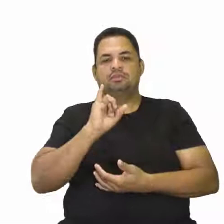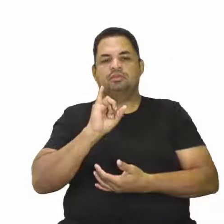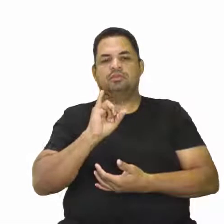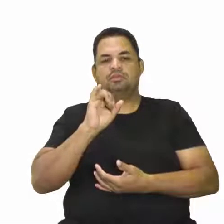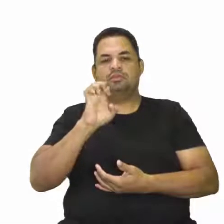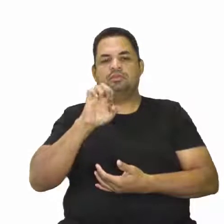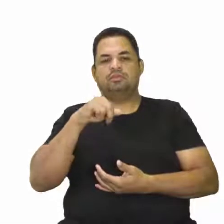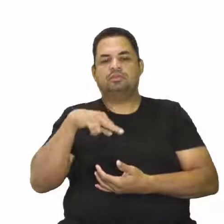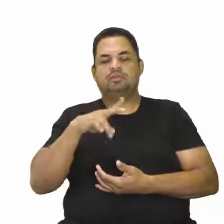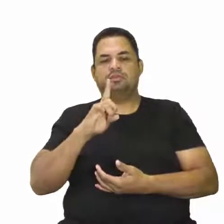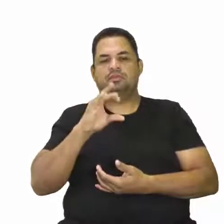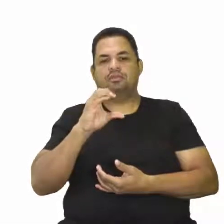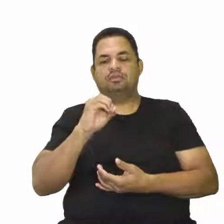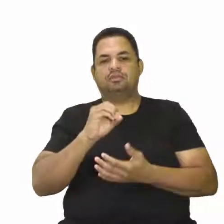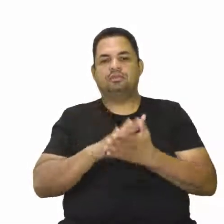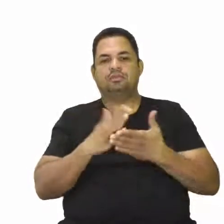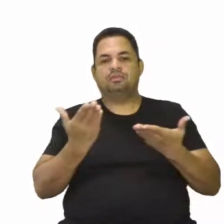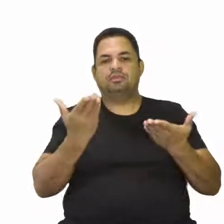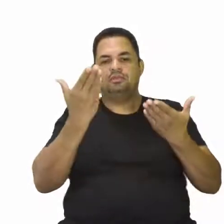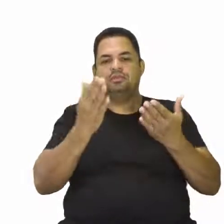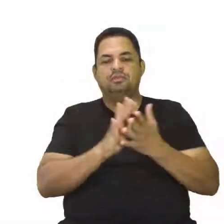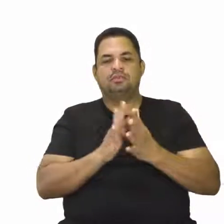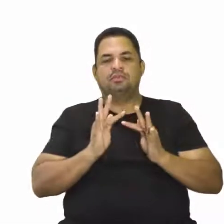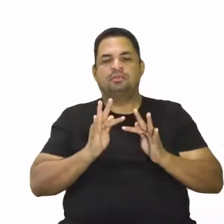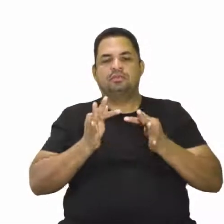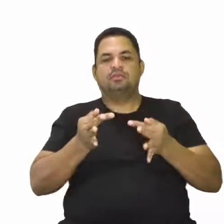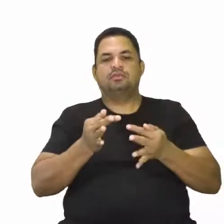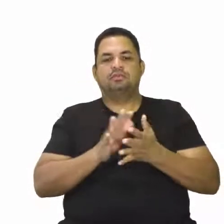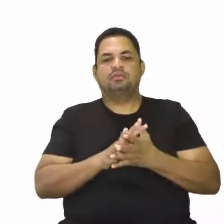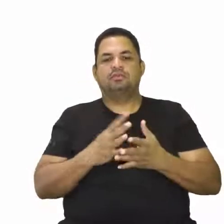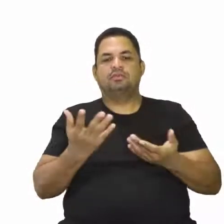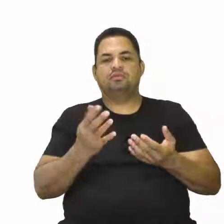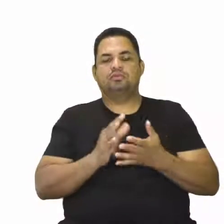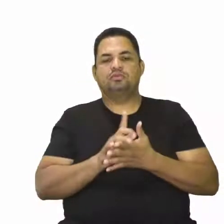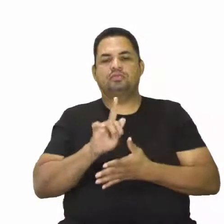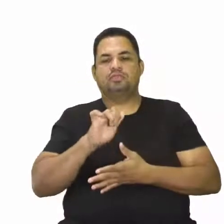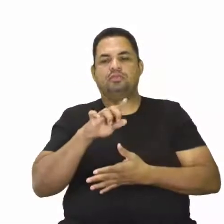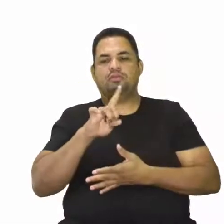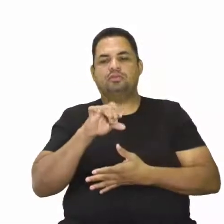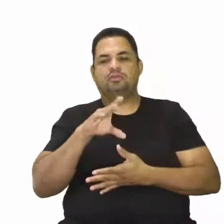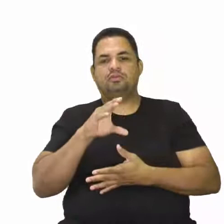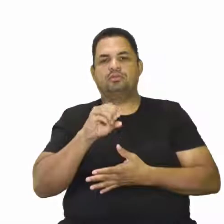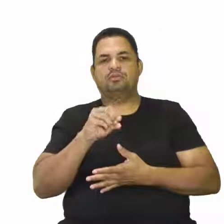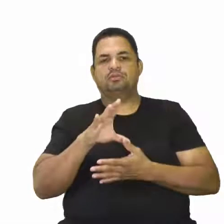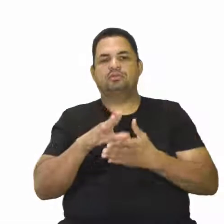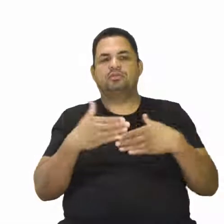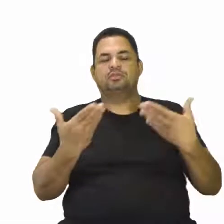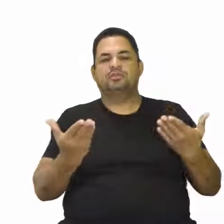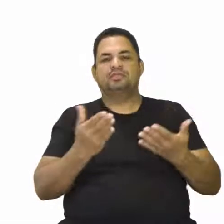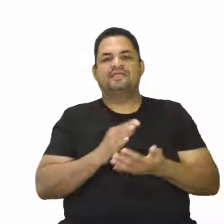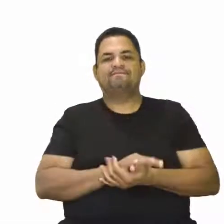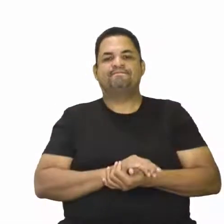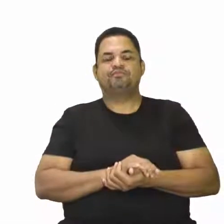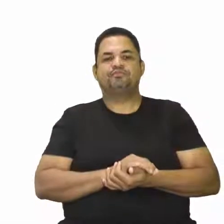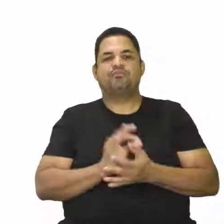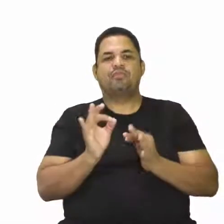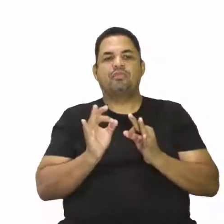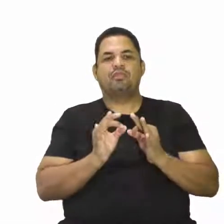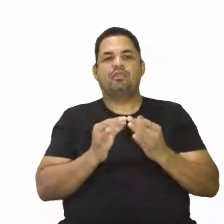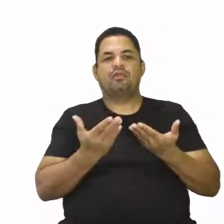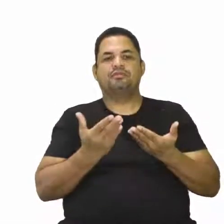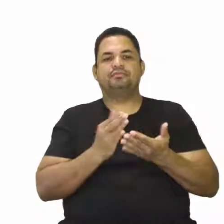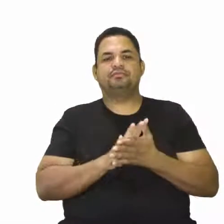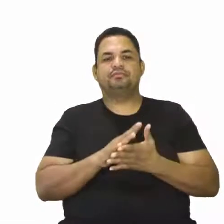iendo, certo? Essas são as terminações do gerúndio, já que o gerúndio é uma